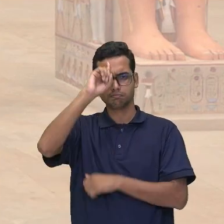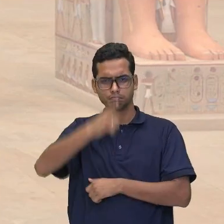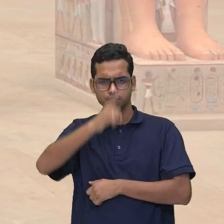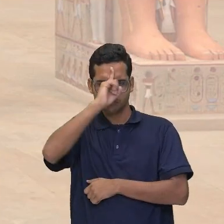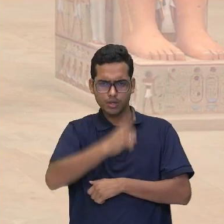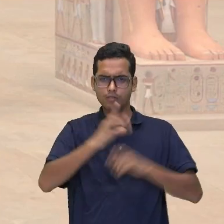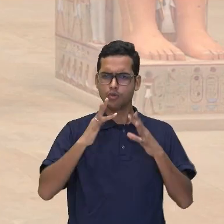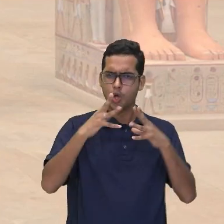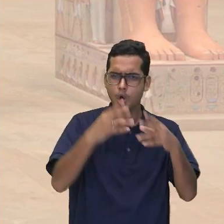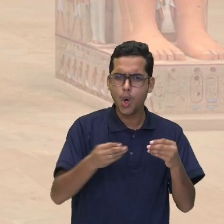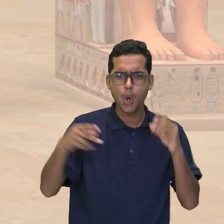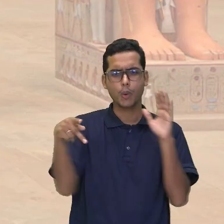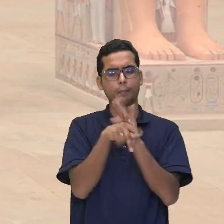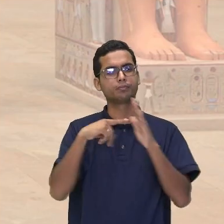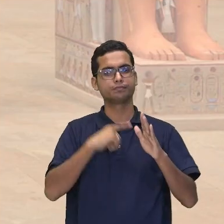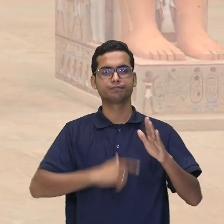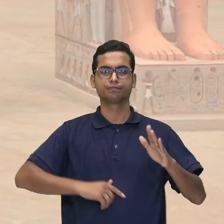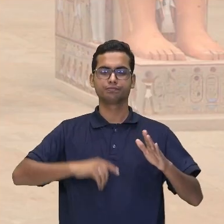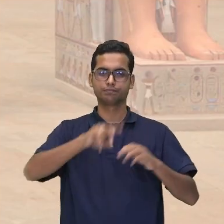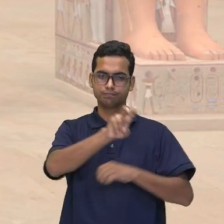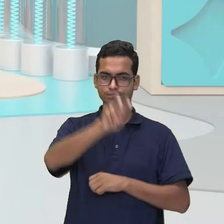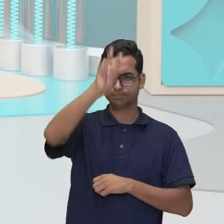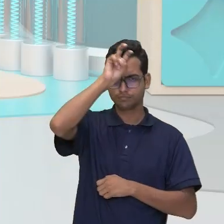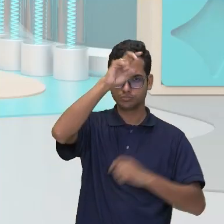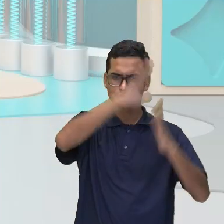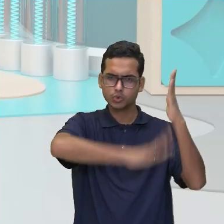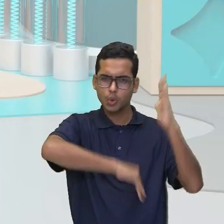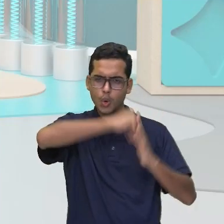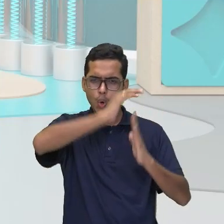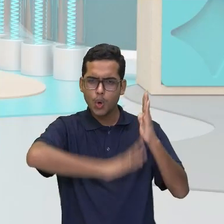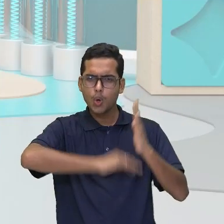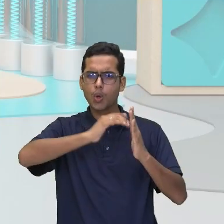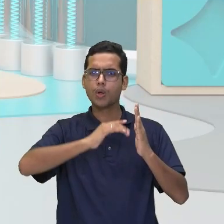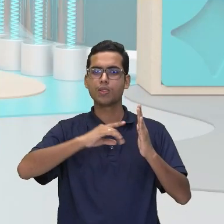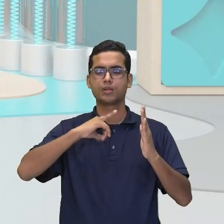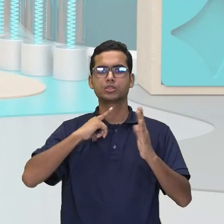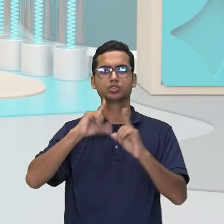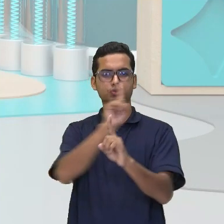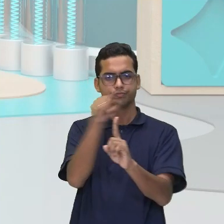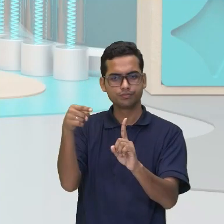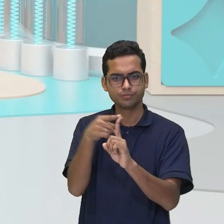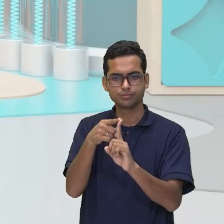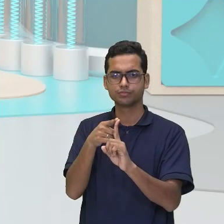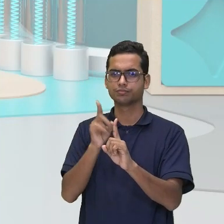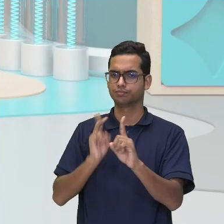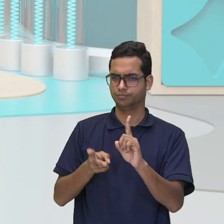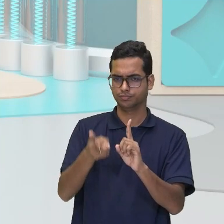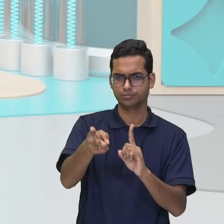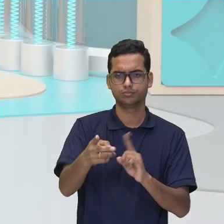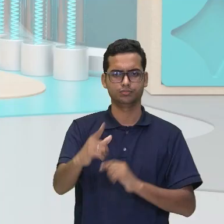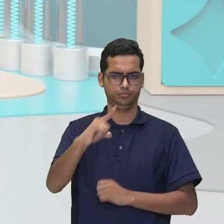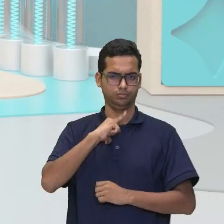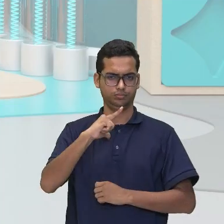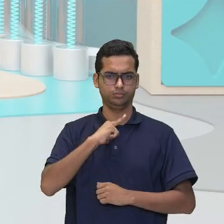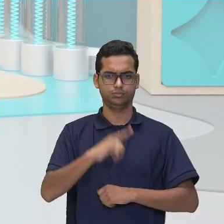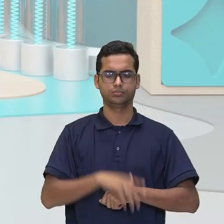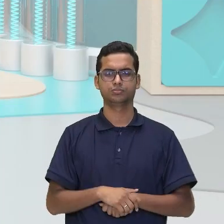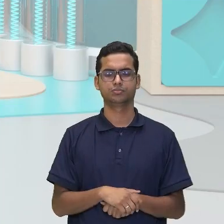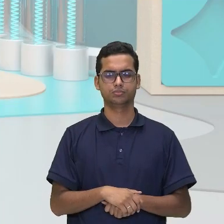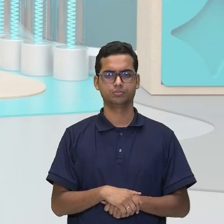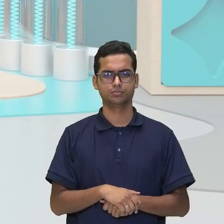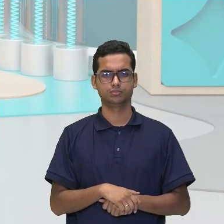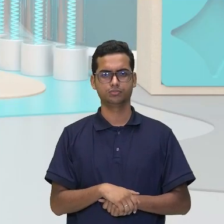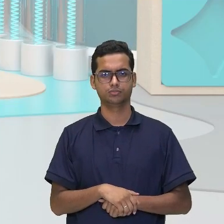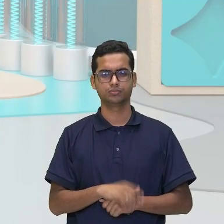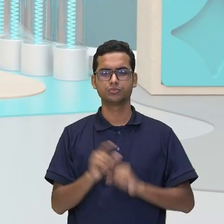era o faraó. E toda a pintura tinha uma funcionalidade, que era do quê?